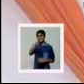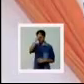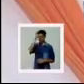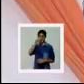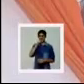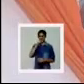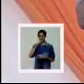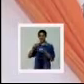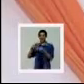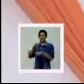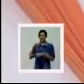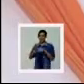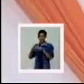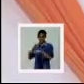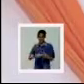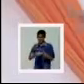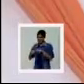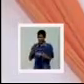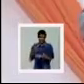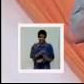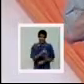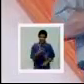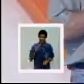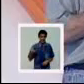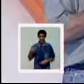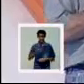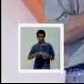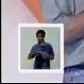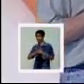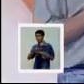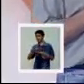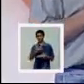com lencinho esfregando. Nunca teve gripe de frango lá em casa.